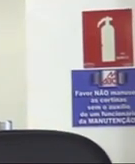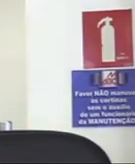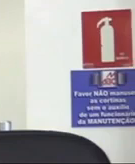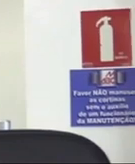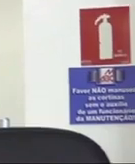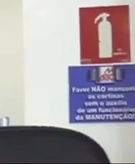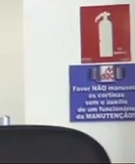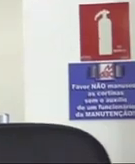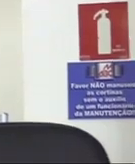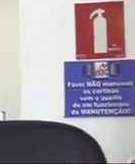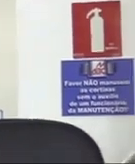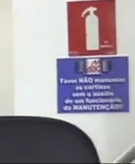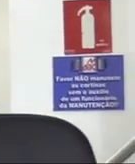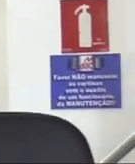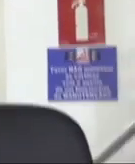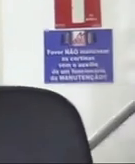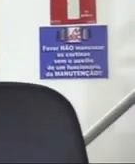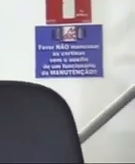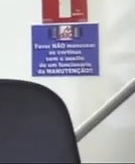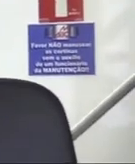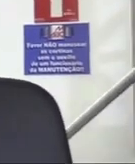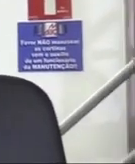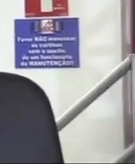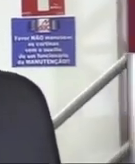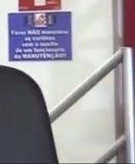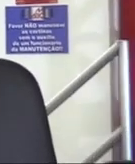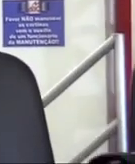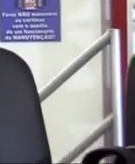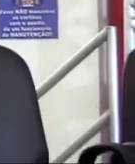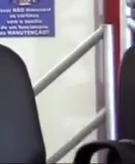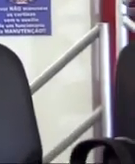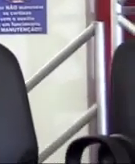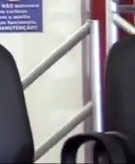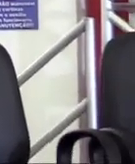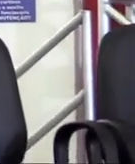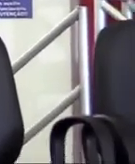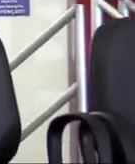aqui. Então, a gente vai dar início